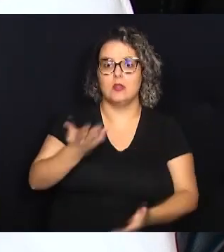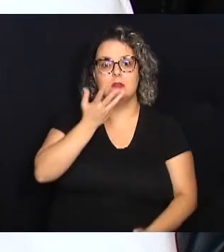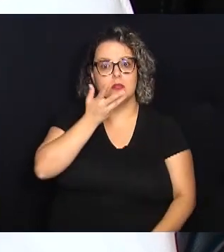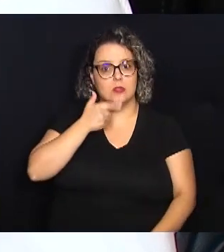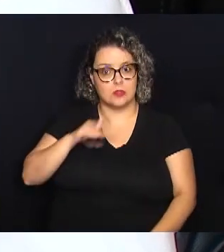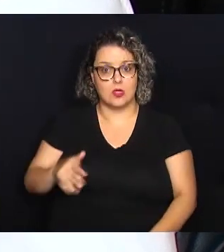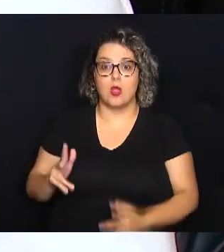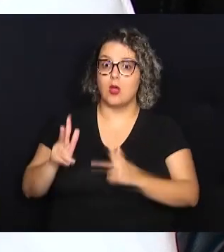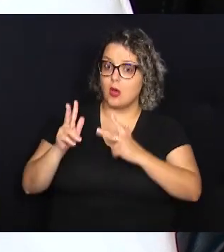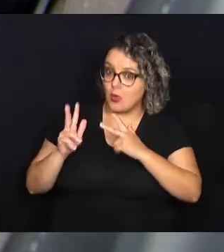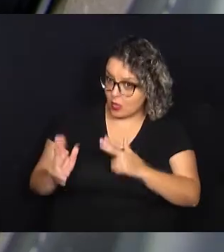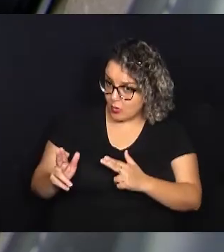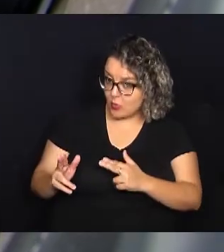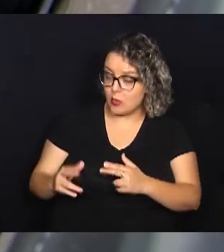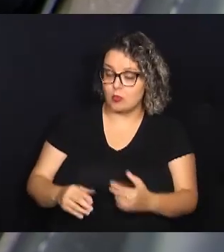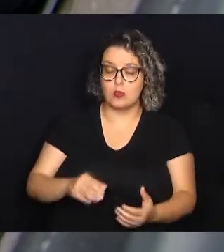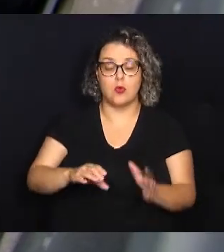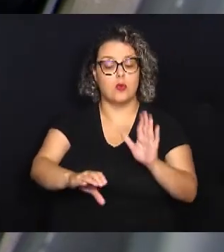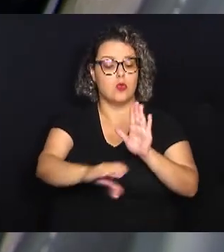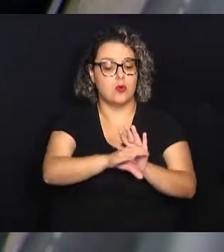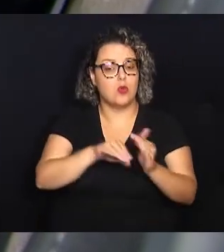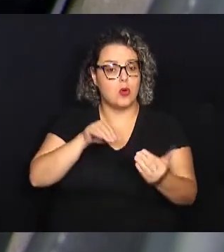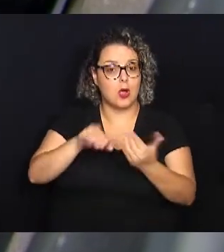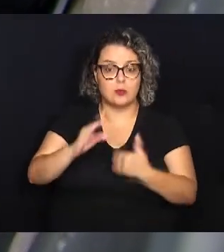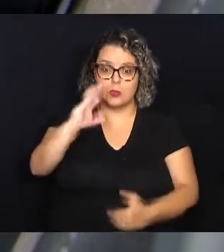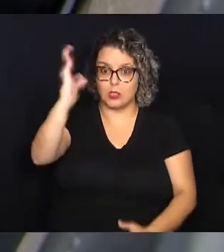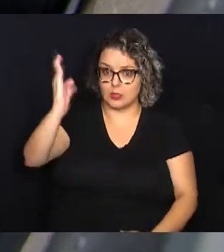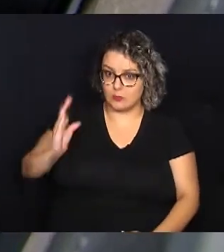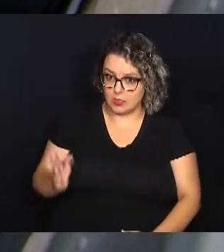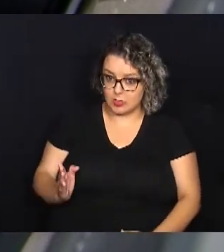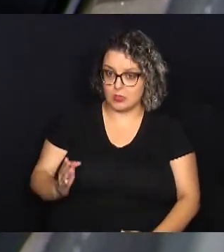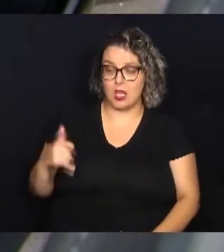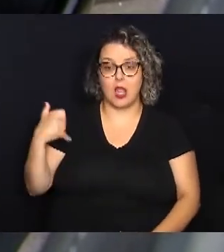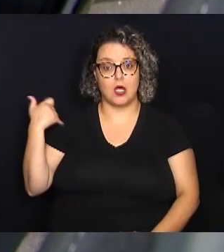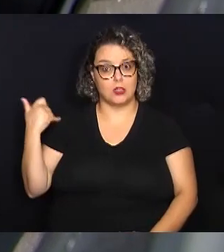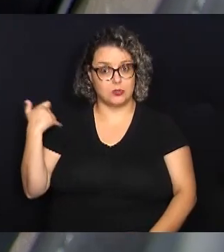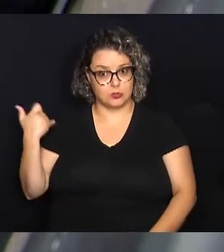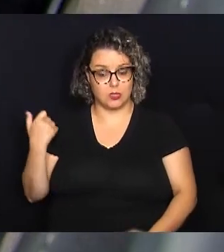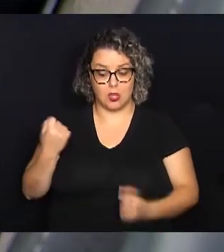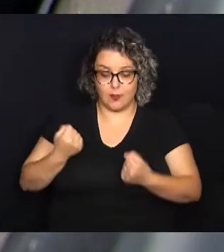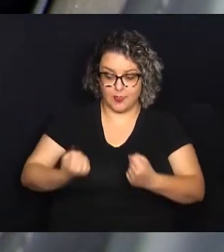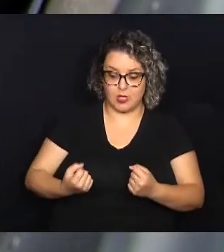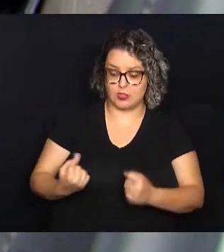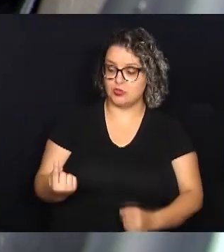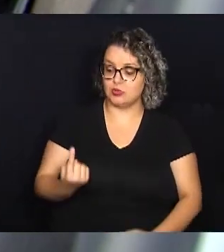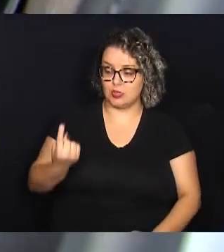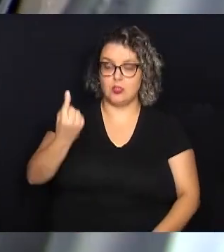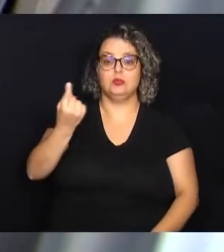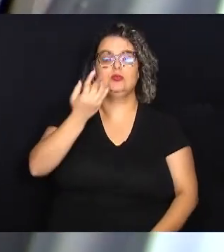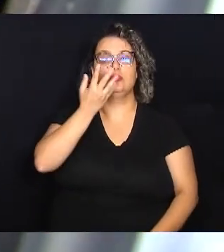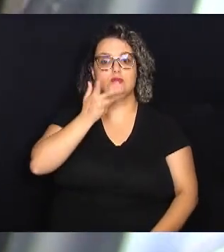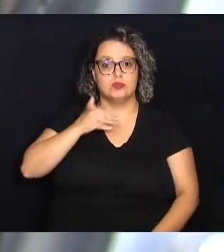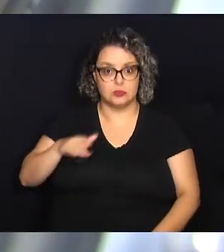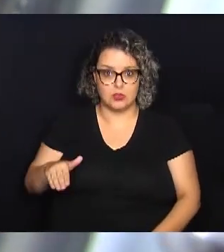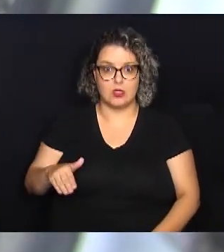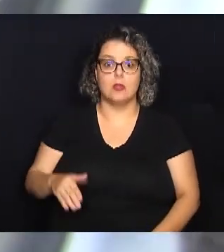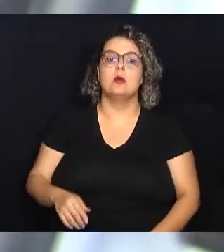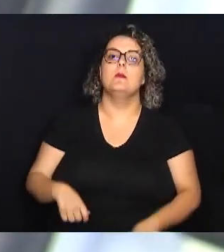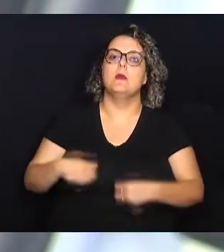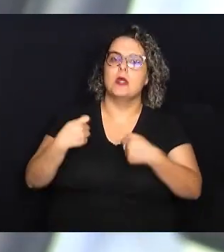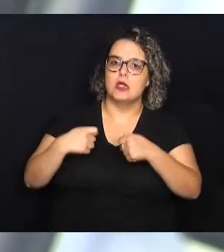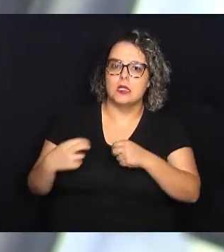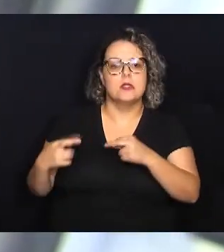atenção e esse cuidado com as crianças de acordo com o código de trânsito brasileiro a idade peso e altura da